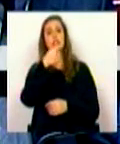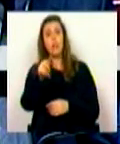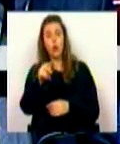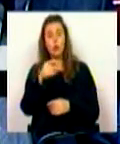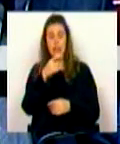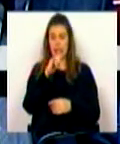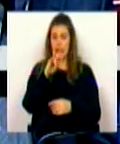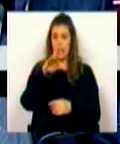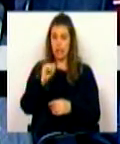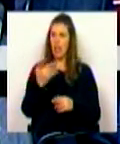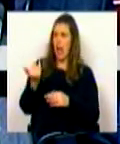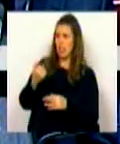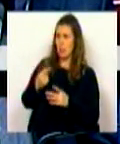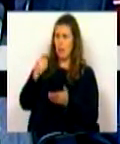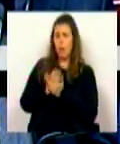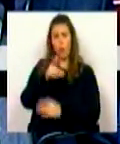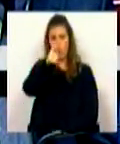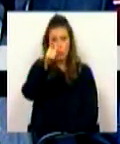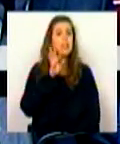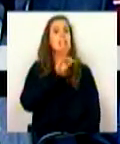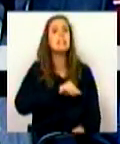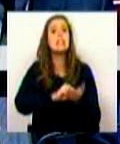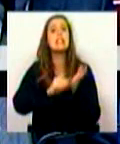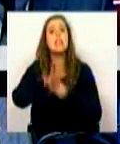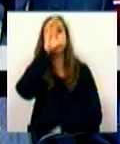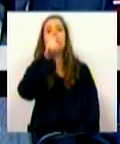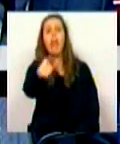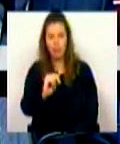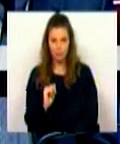de IRS do que pagavam quando a senhora era Secretária de Estado.